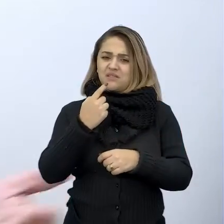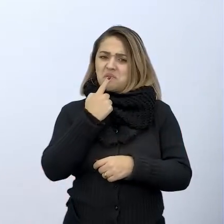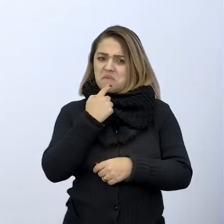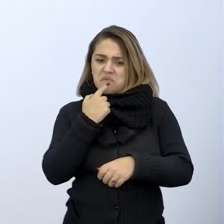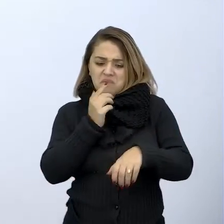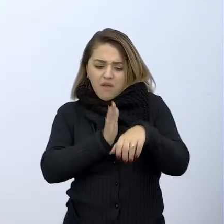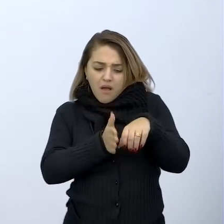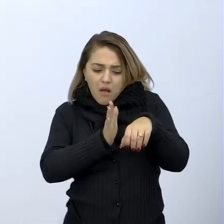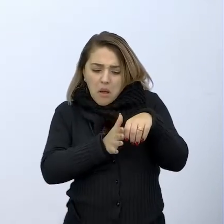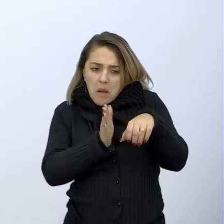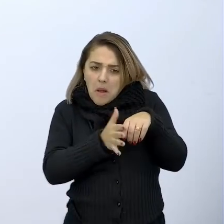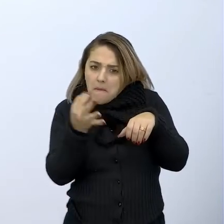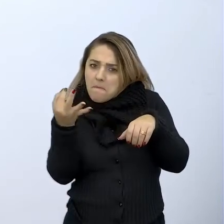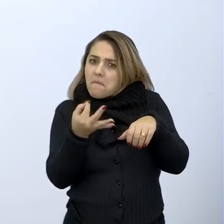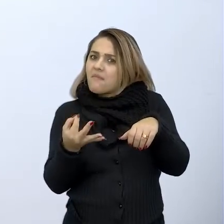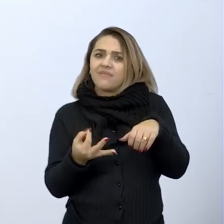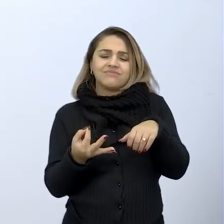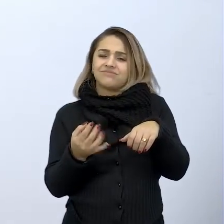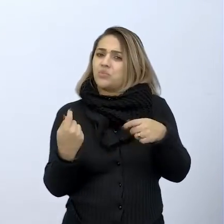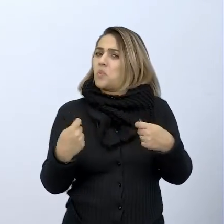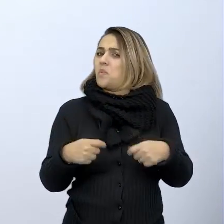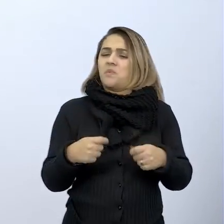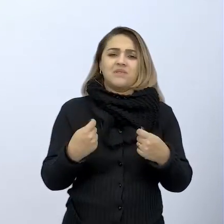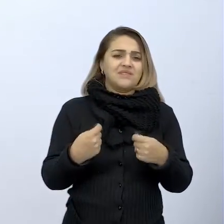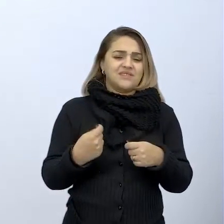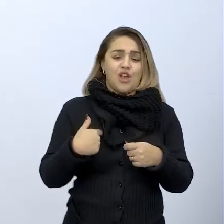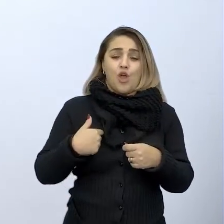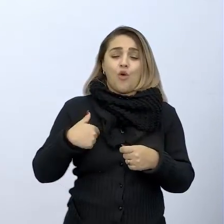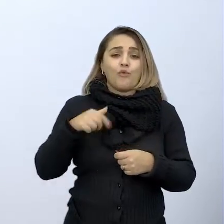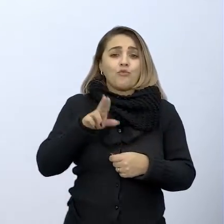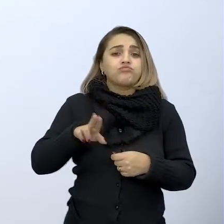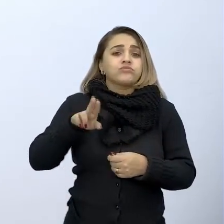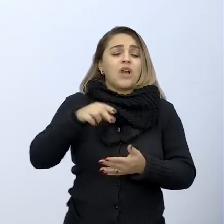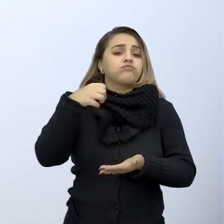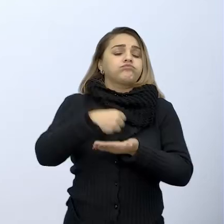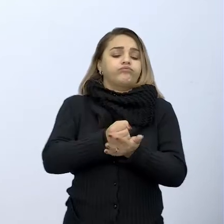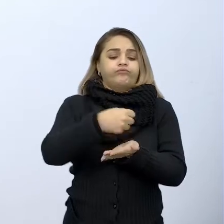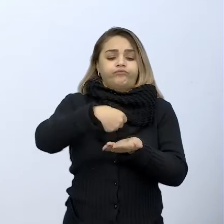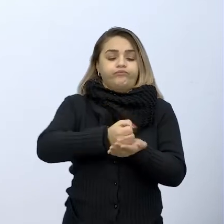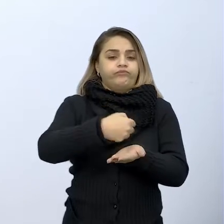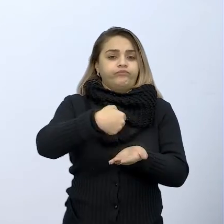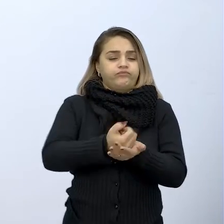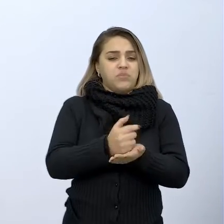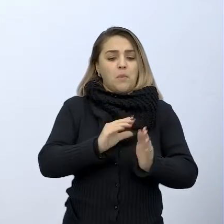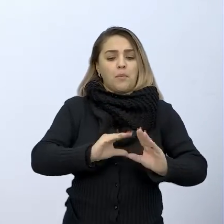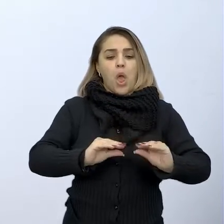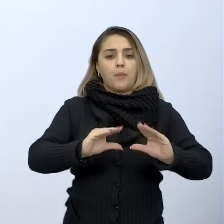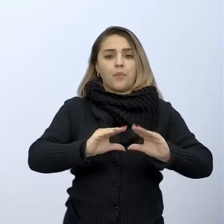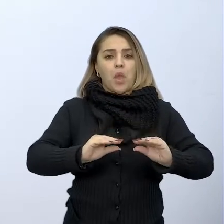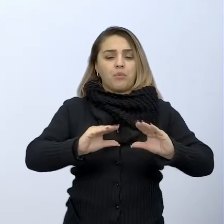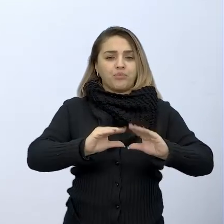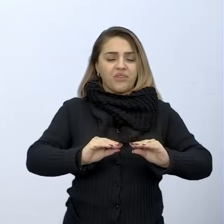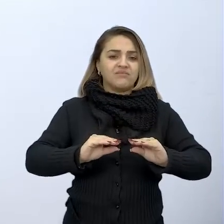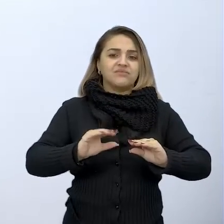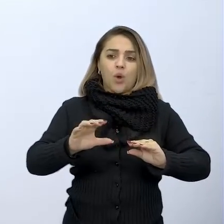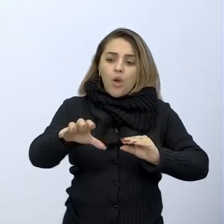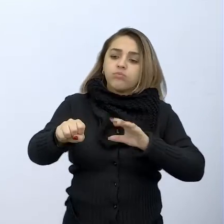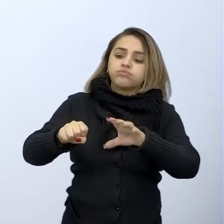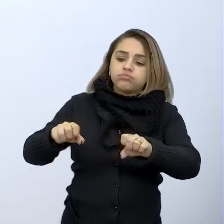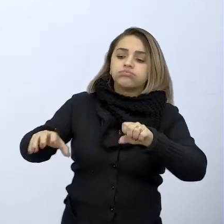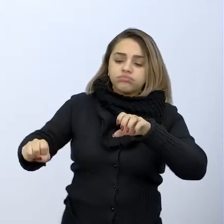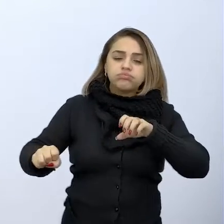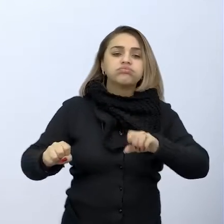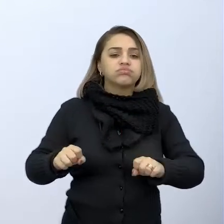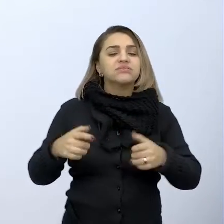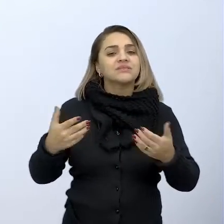modelo internacional. Eu vou usar a polpa dele. Eu peguei aqueles tomates. Então, o trabalho dessa ONG